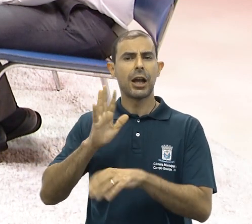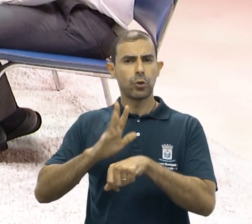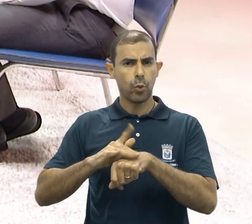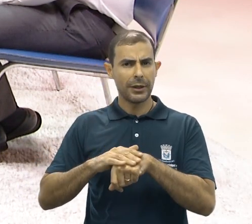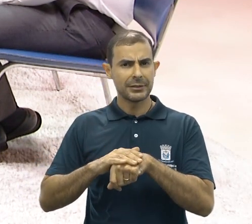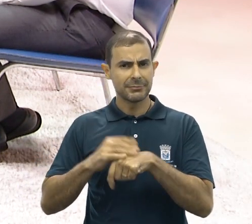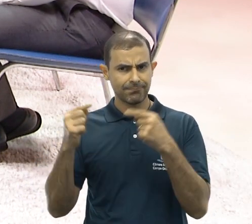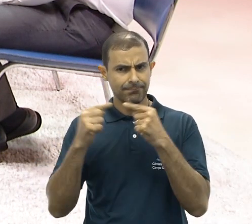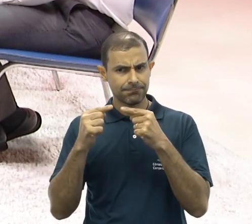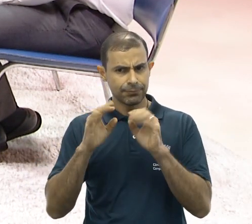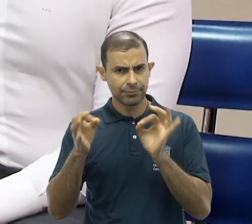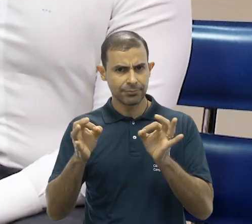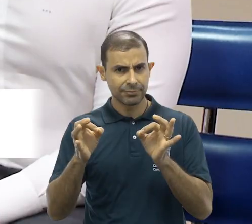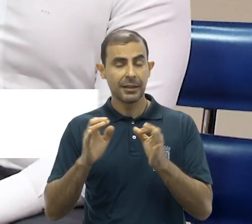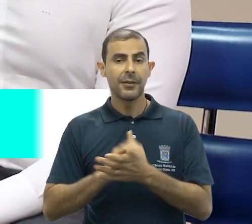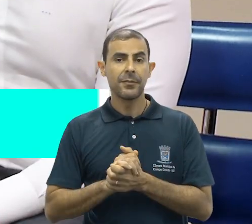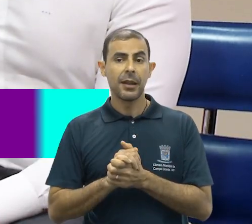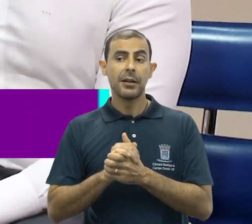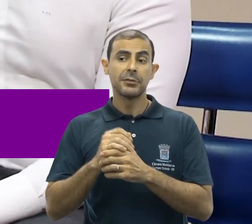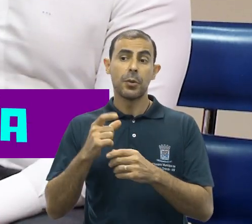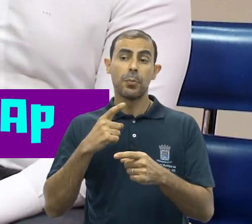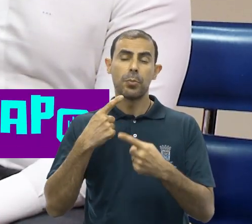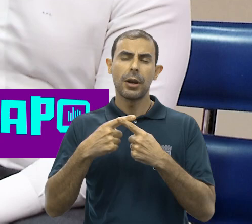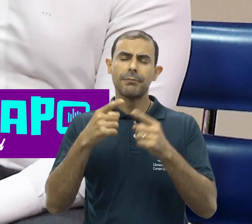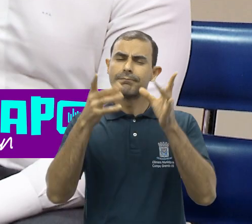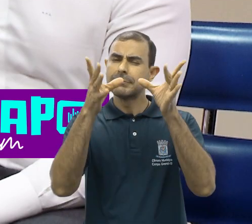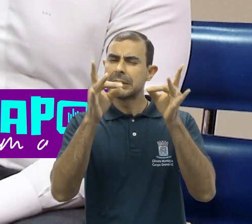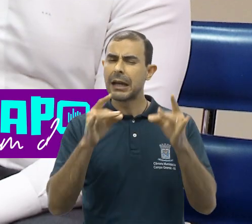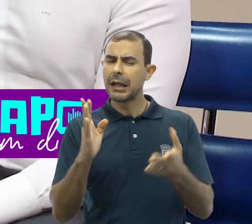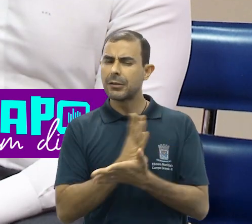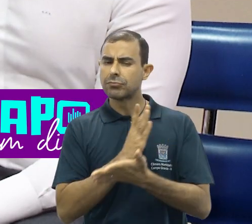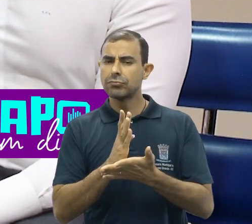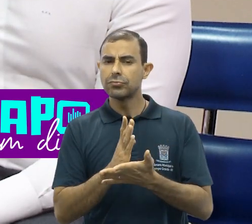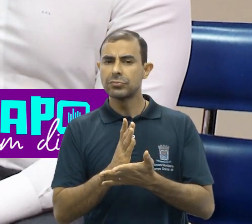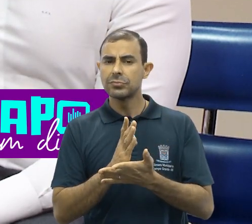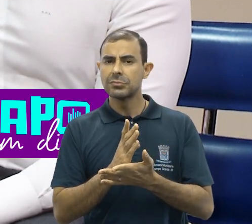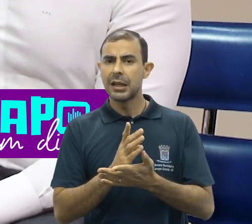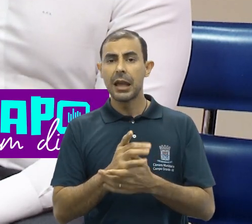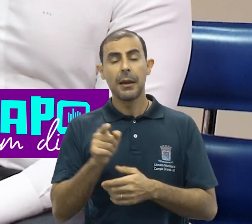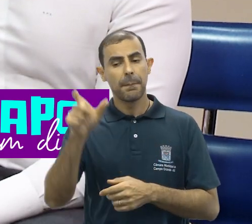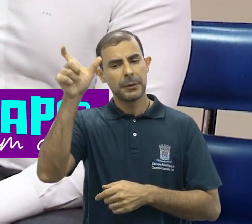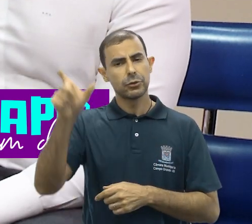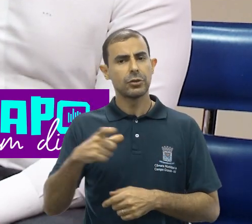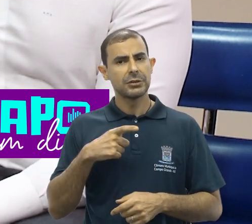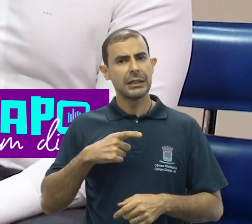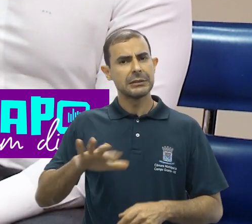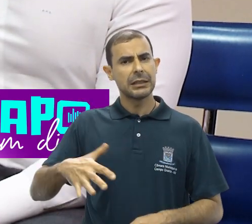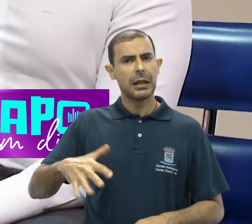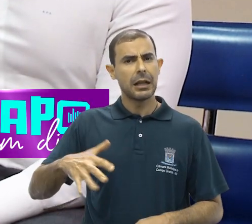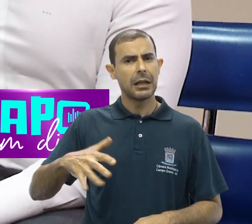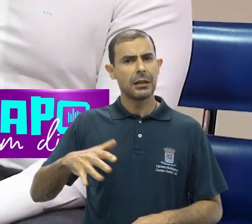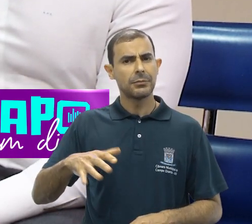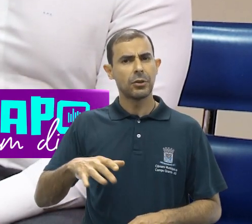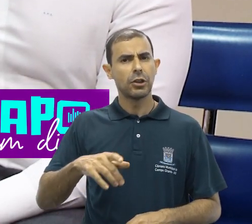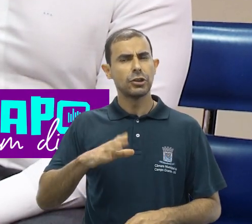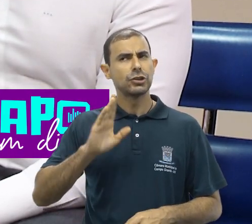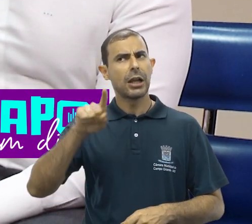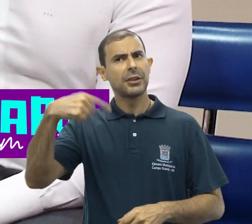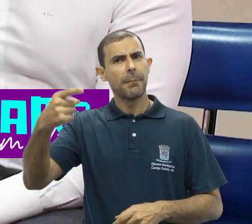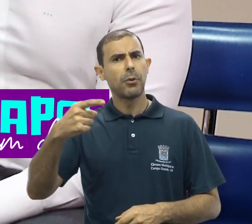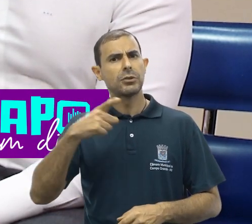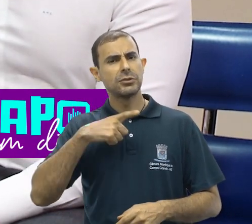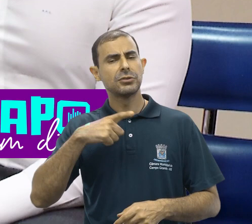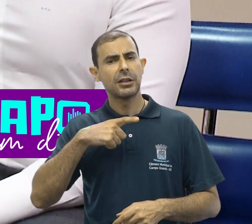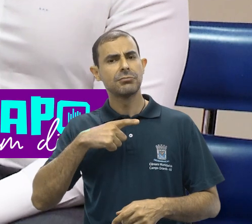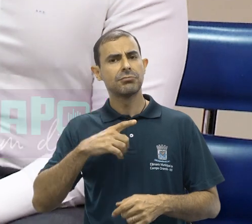a doença do Parkinson. Tipo assim, tem que observar alguns detalhes. De repente, o Parkinson, a tremeção, né, é no